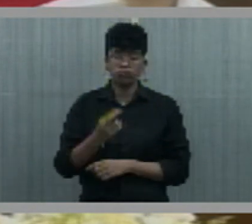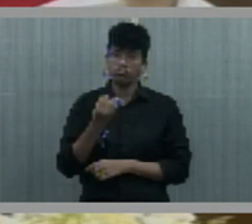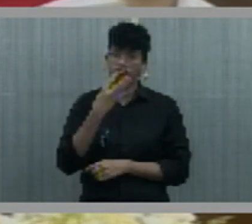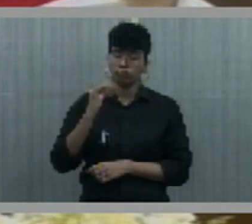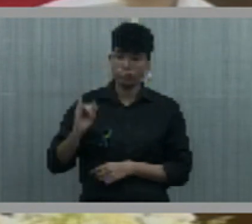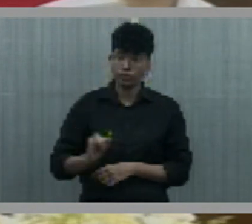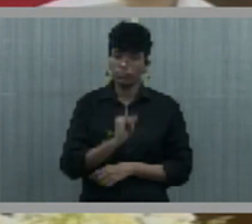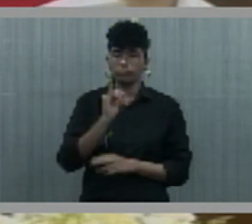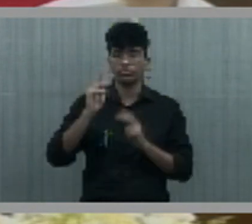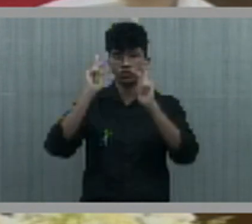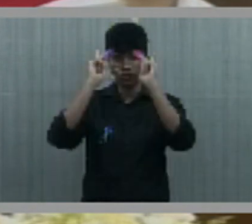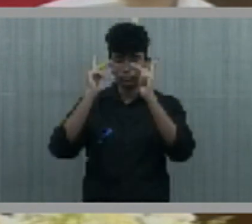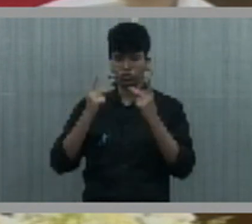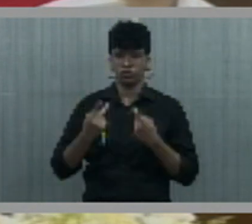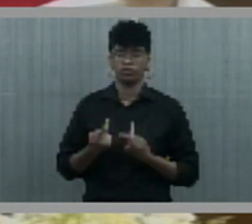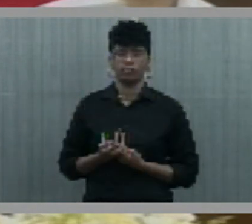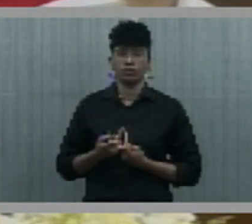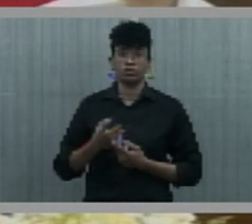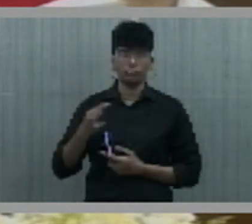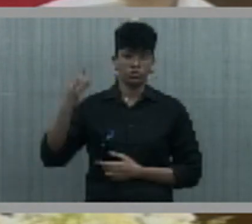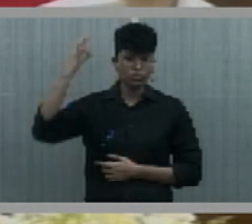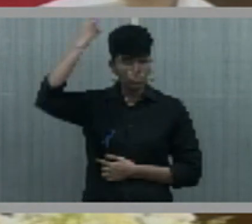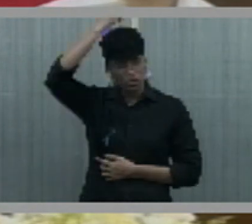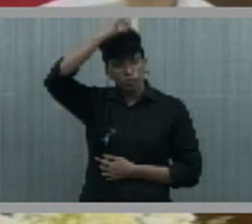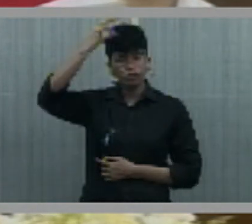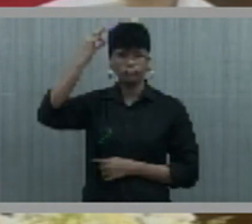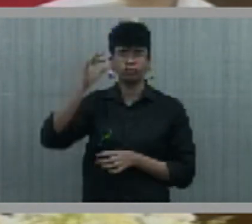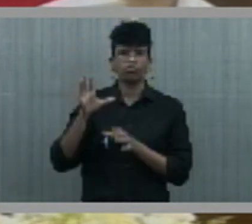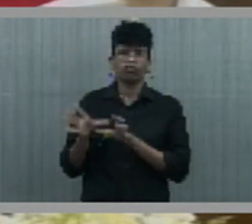humano: o espírito de comunidade.